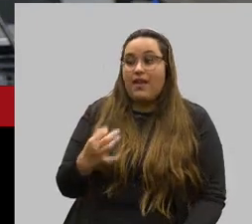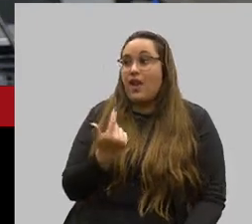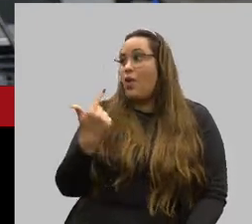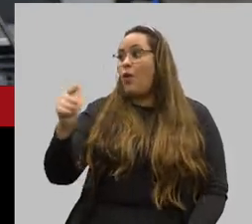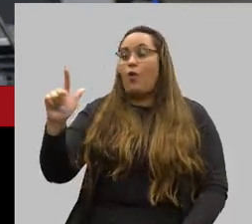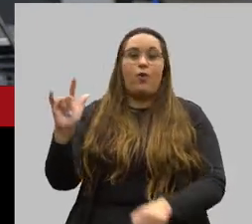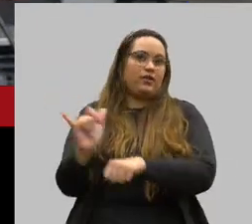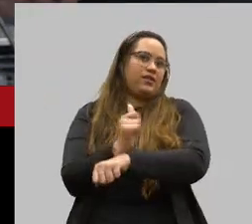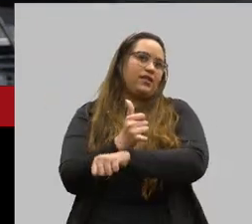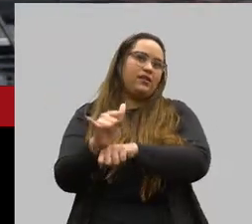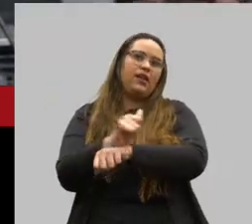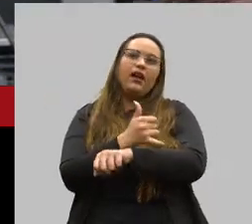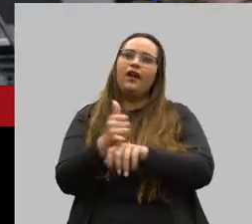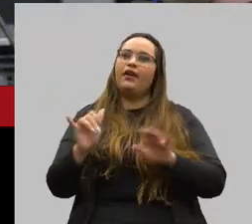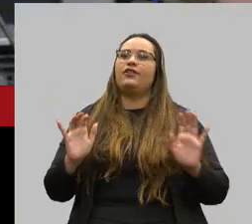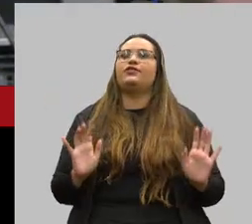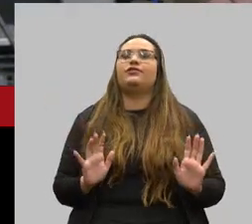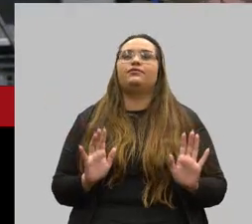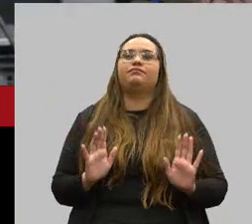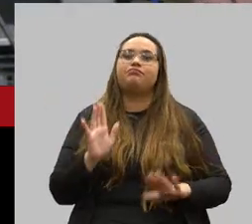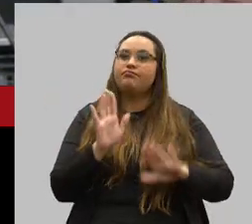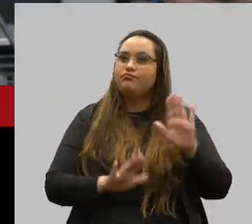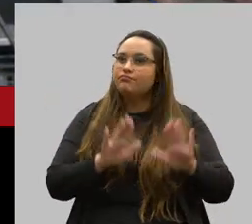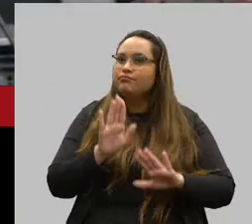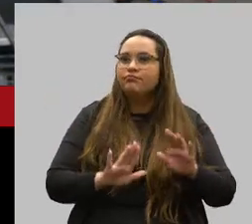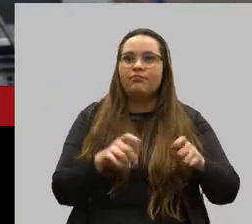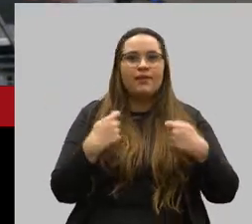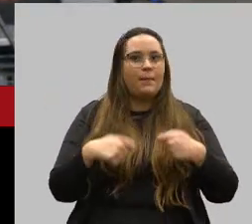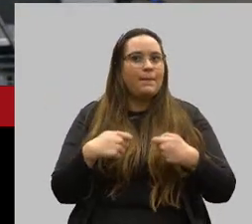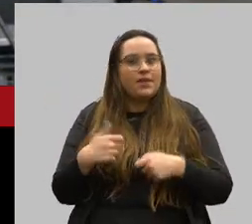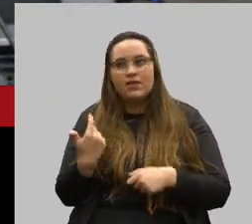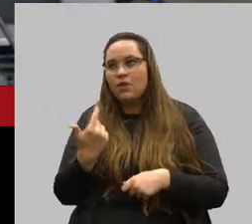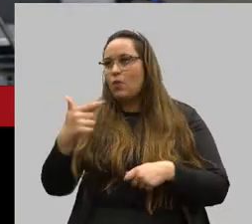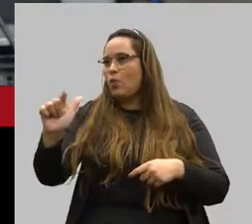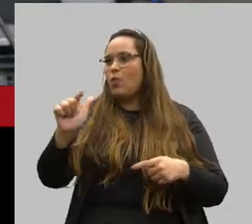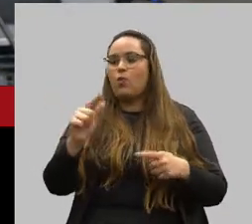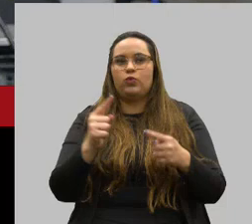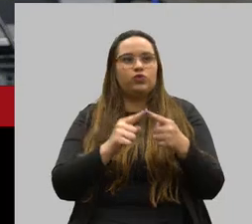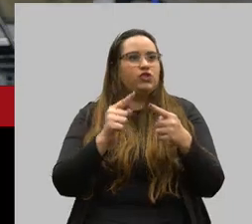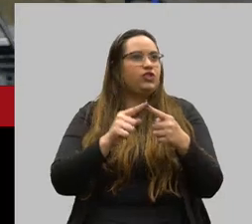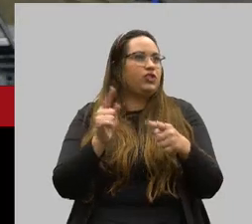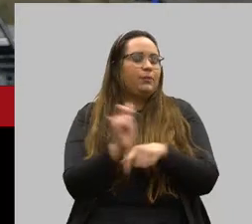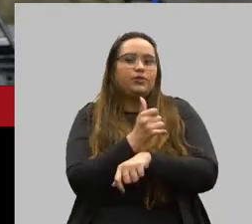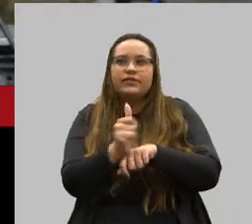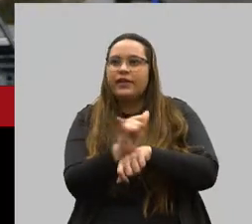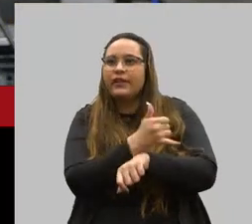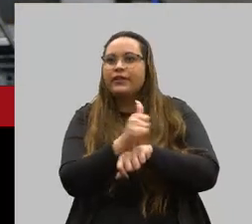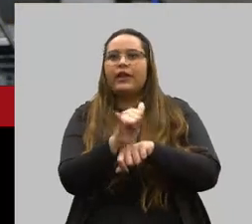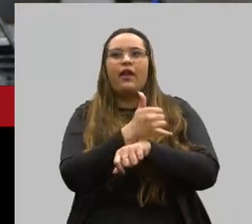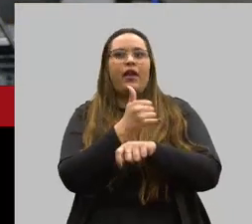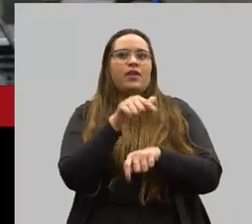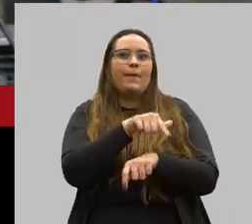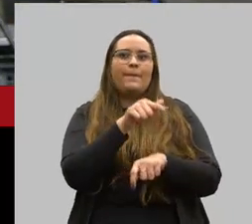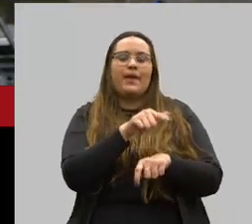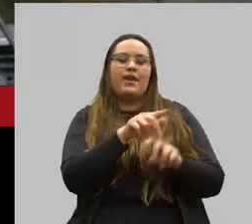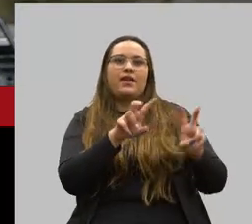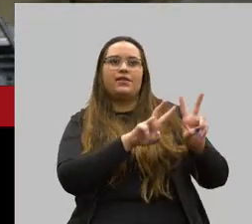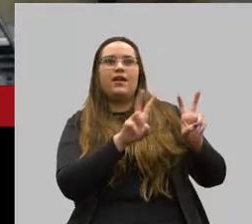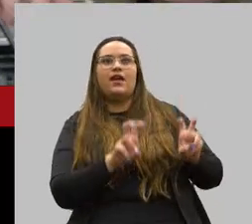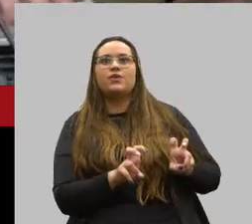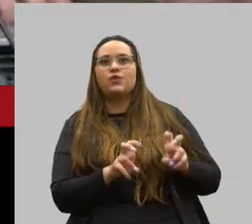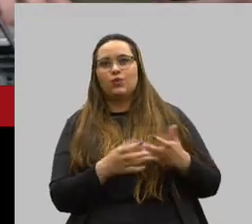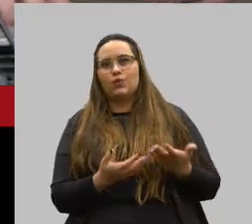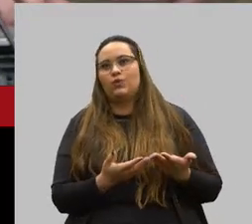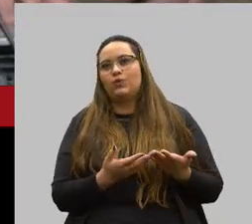estratégia então às vezes é preciso uma outra estratégia para enfrentar um assunto estrutural que a leitura da